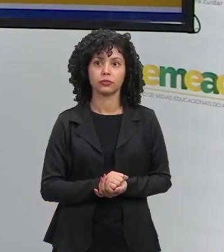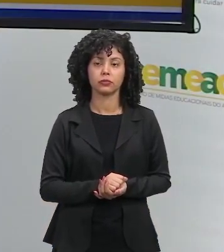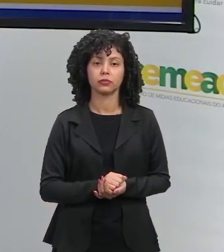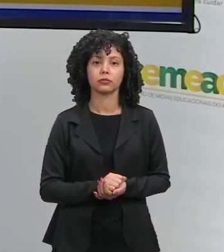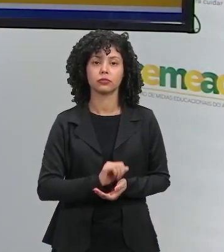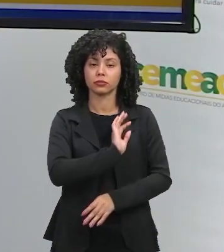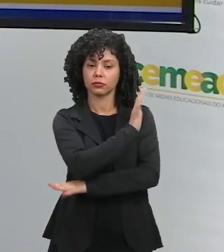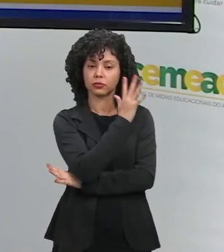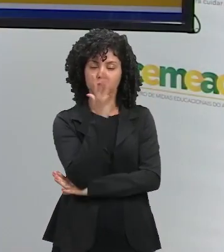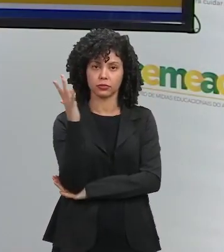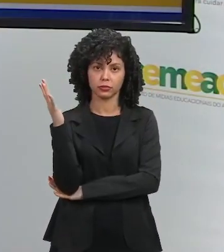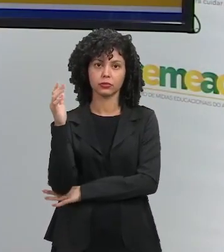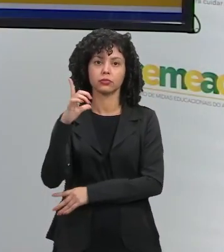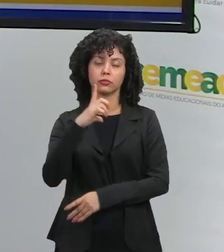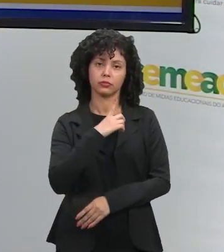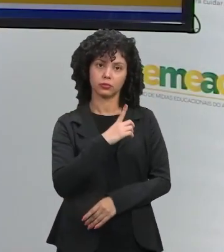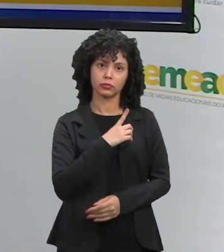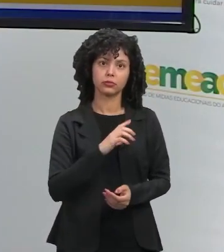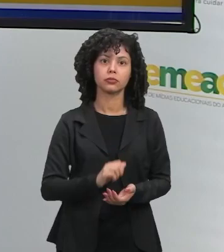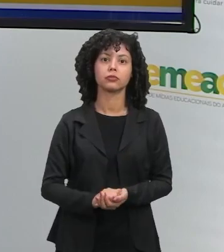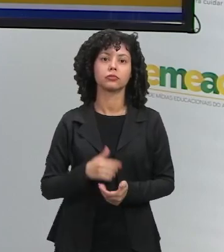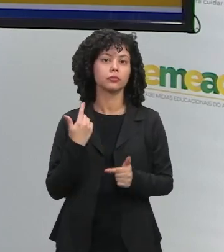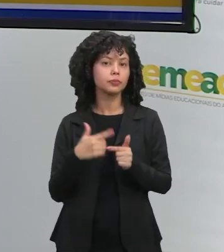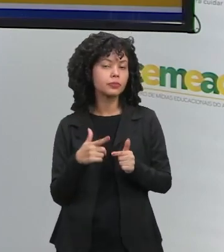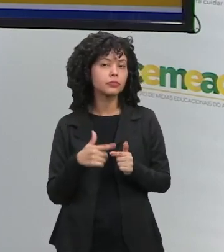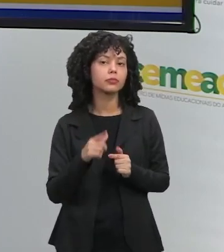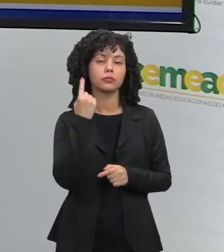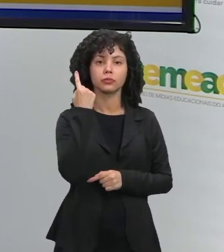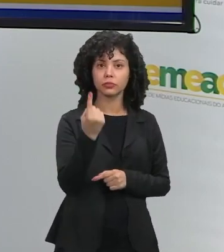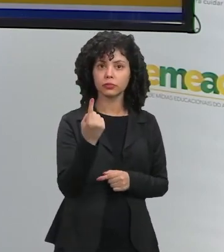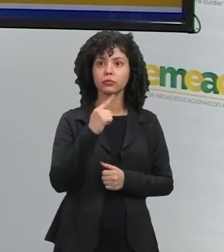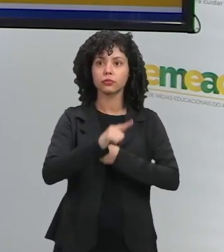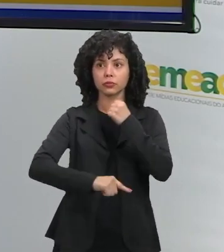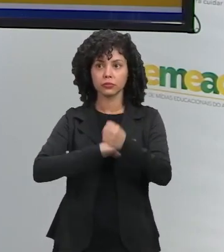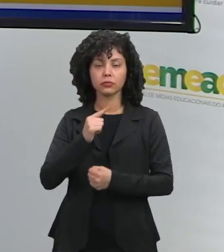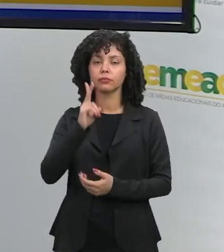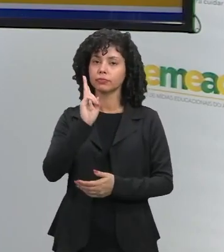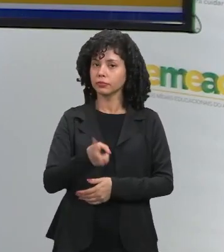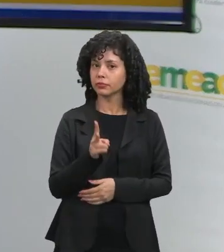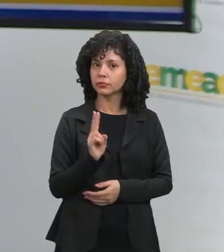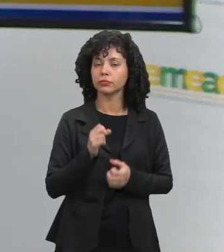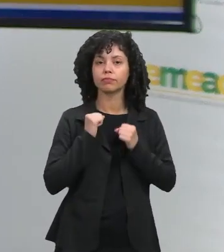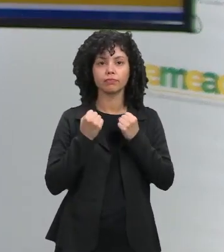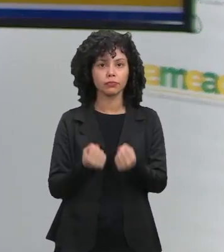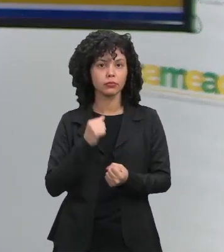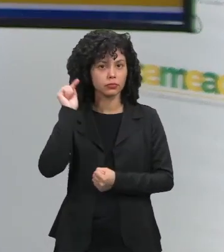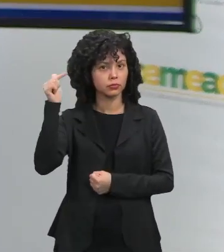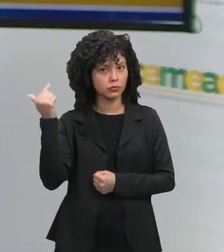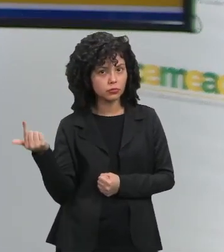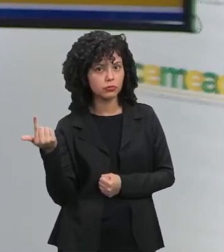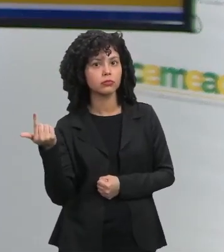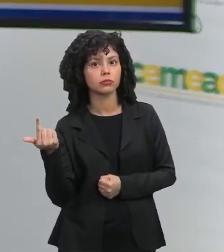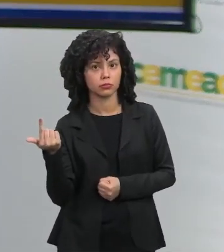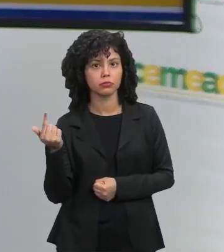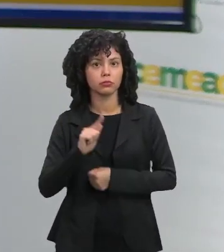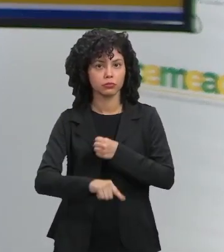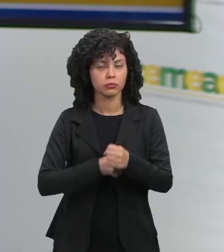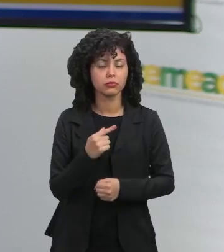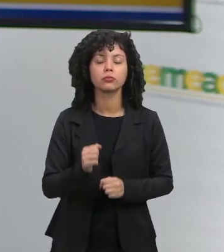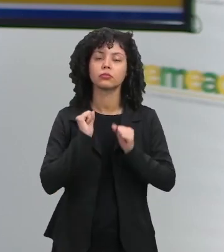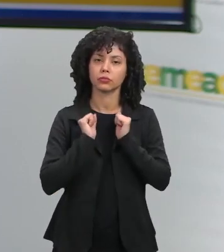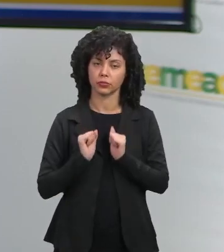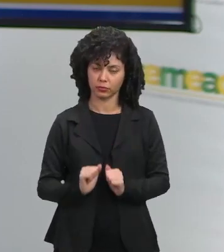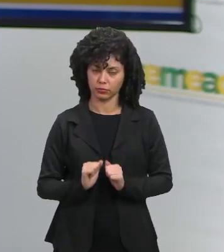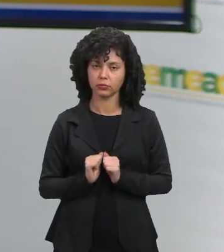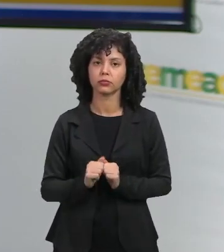Na natureza, existem situações que um átomo ele pode ter o mesmo peso que outro átomo, tá? Ele pode